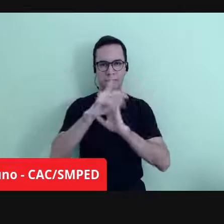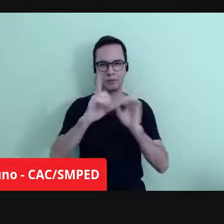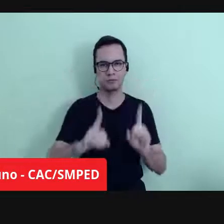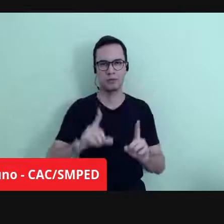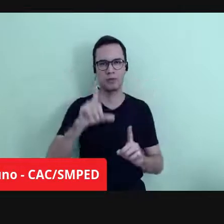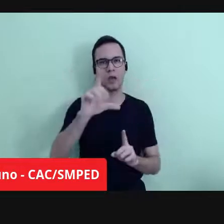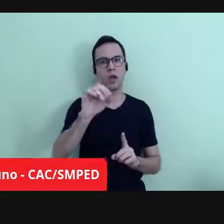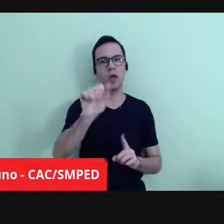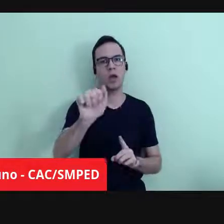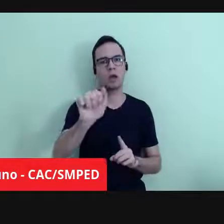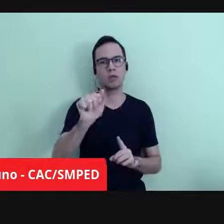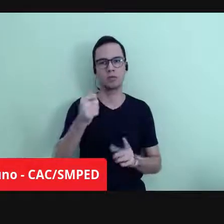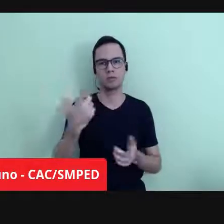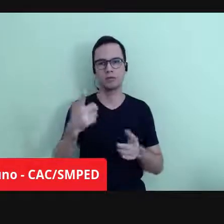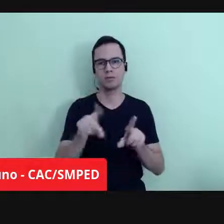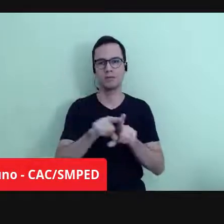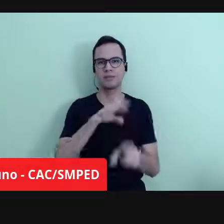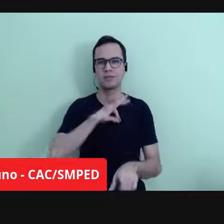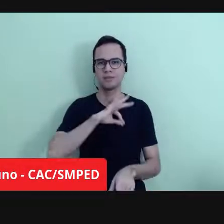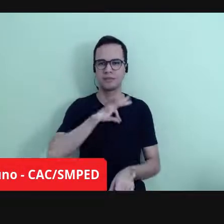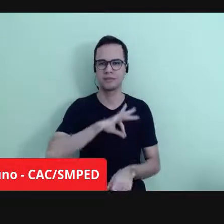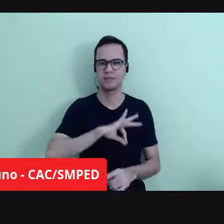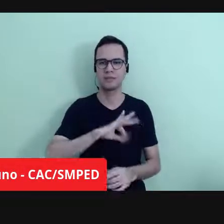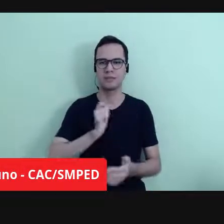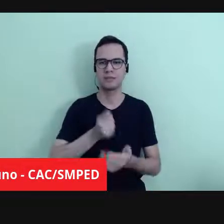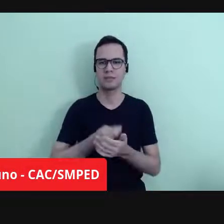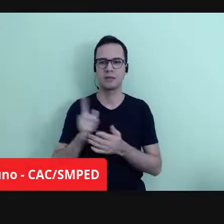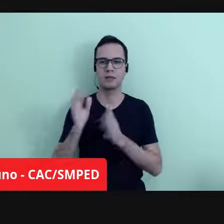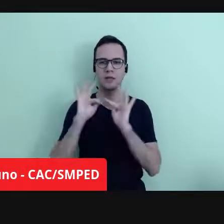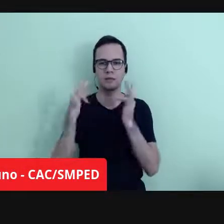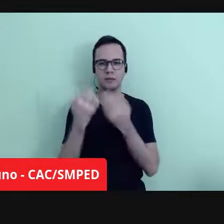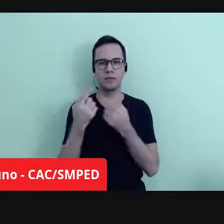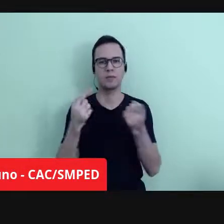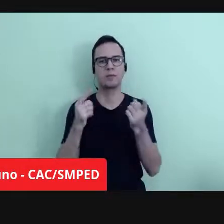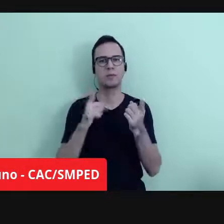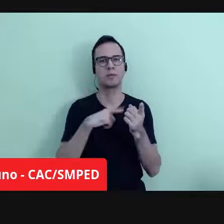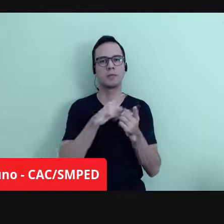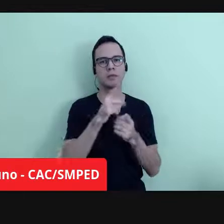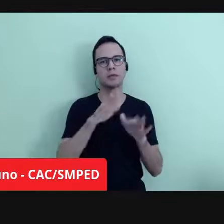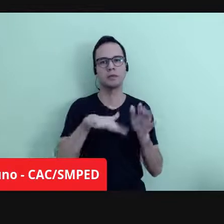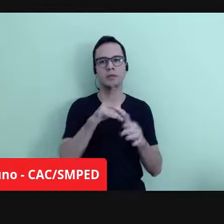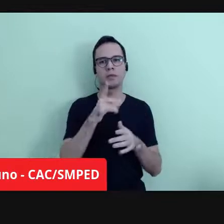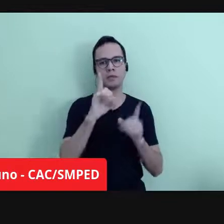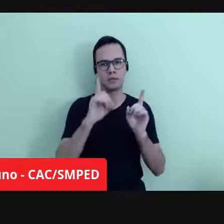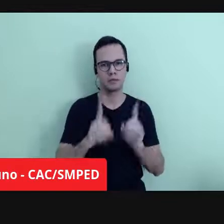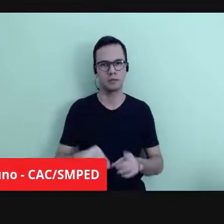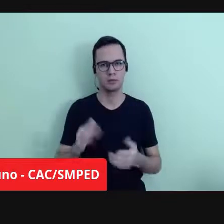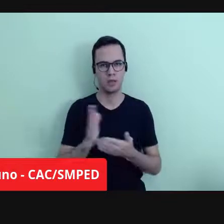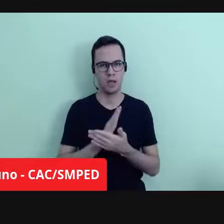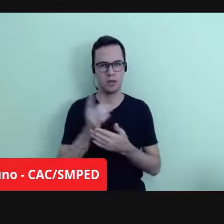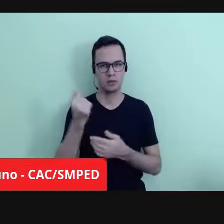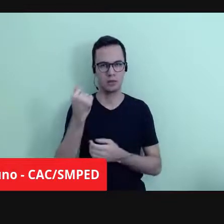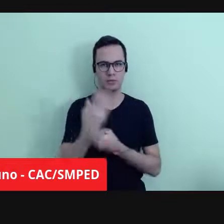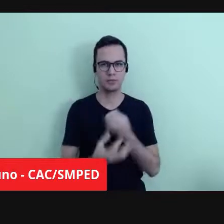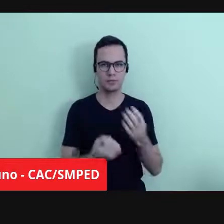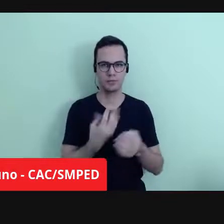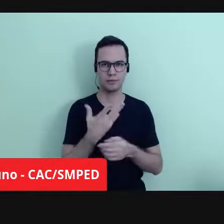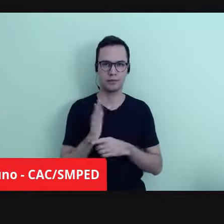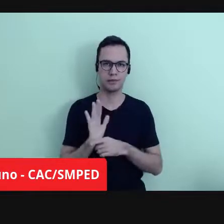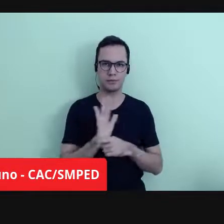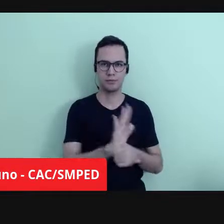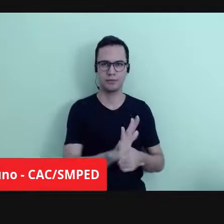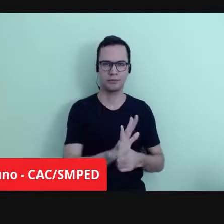né, os salários, né, os pagamentos que as famílias de pessoas com deficiência, alguns tipos de deficiência, recebem, também